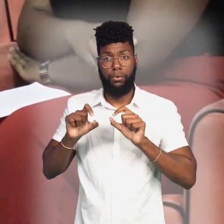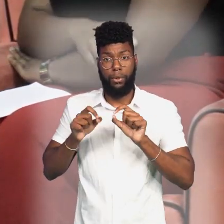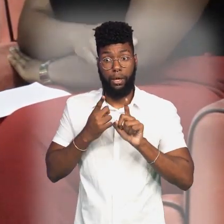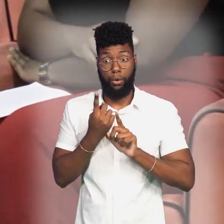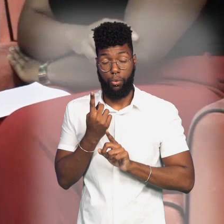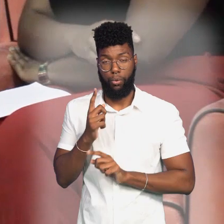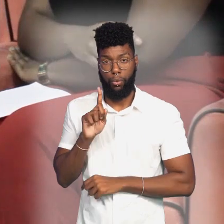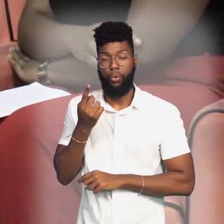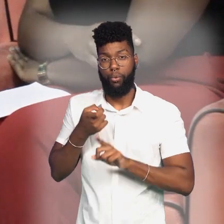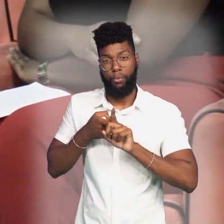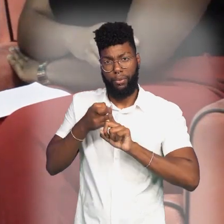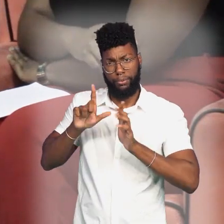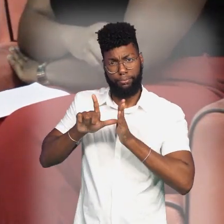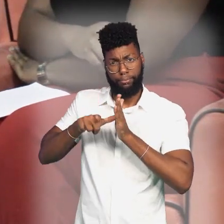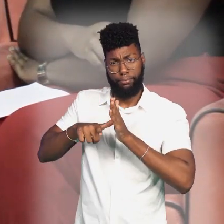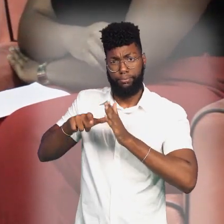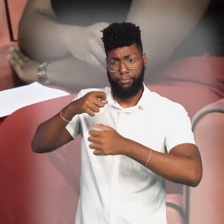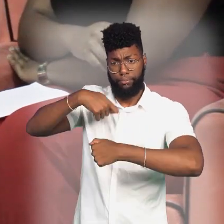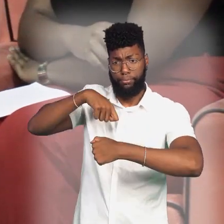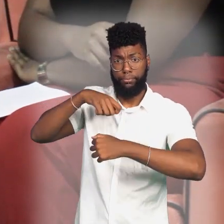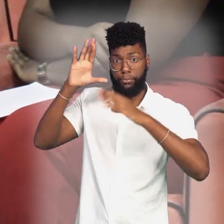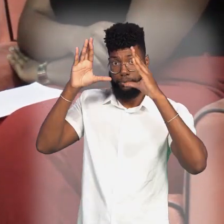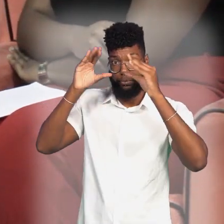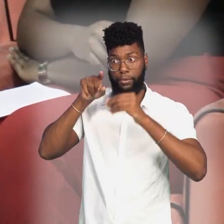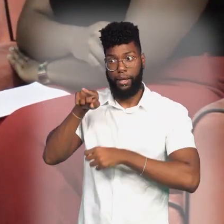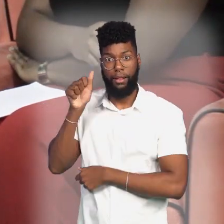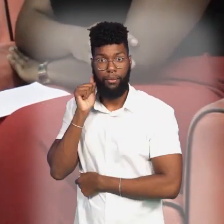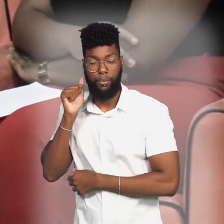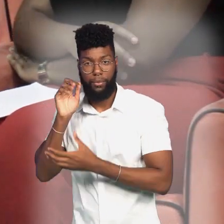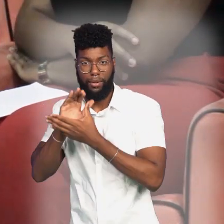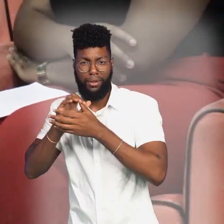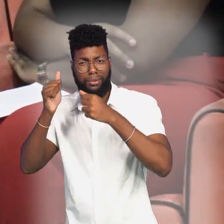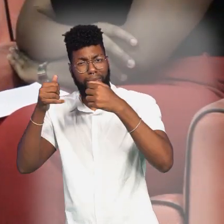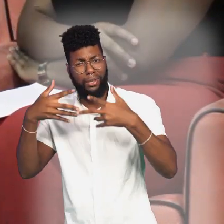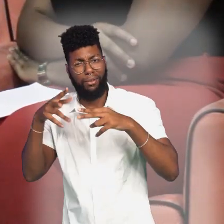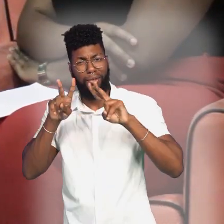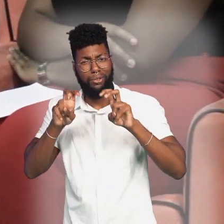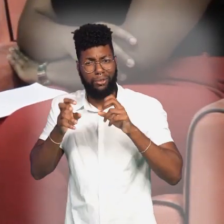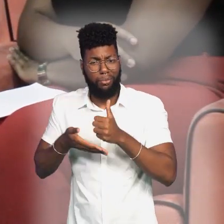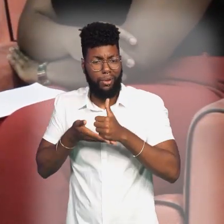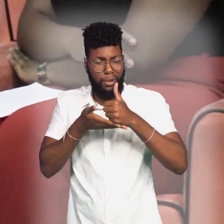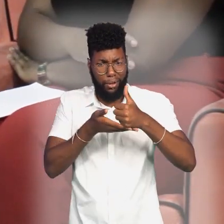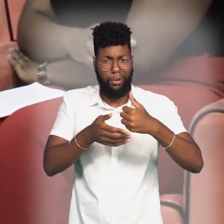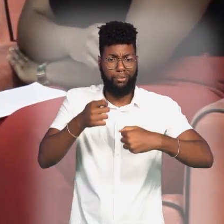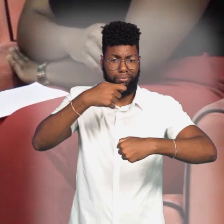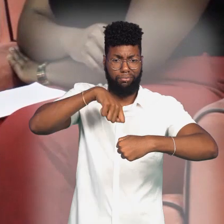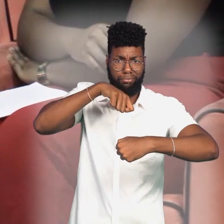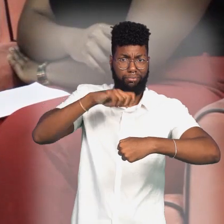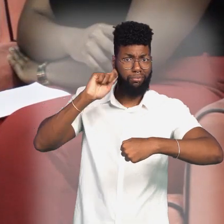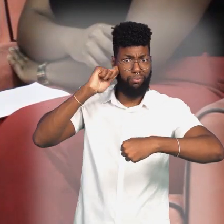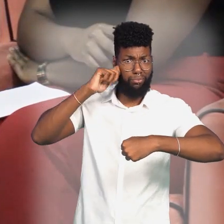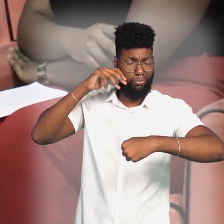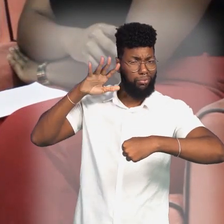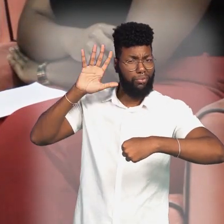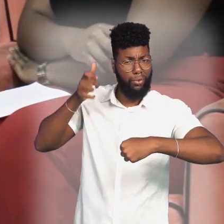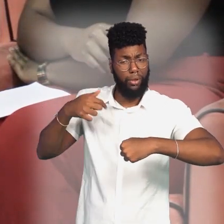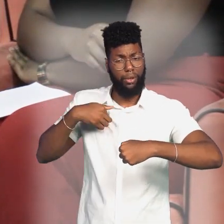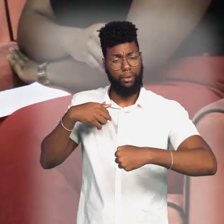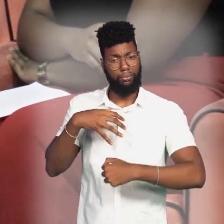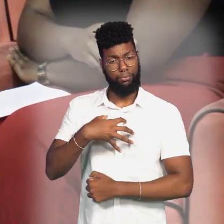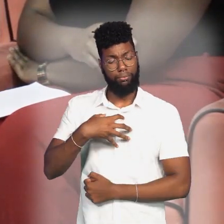depois daquele jantar, e a esposa falando da contribuição africana e tudo, isso me gerou